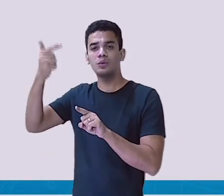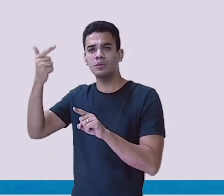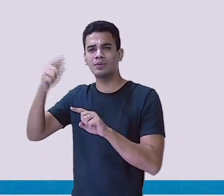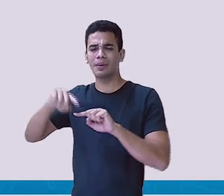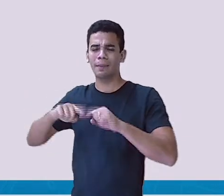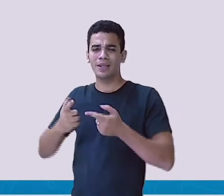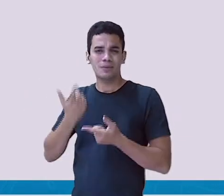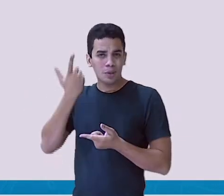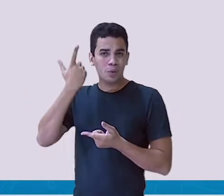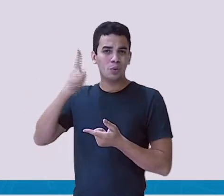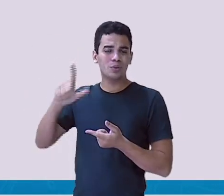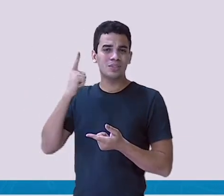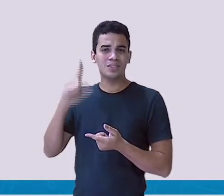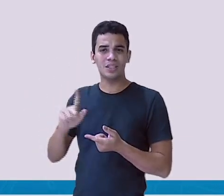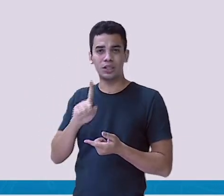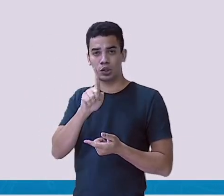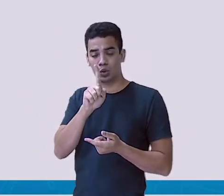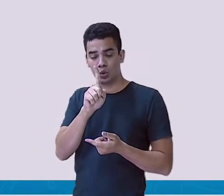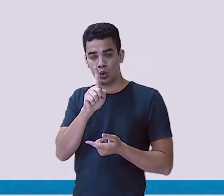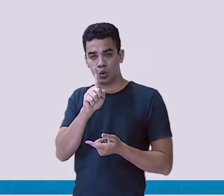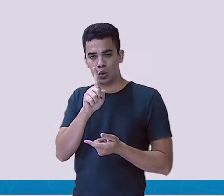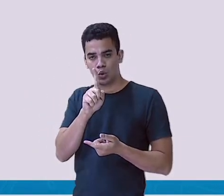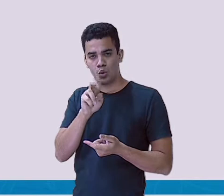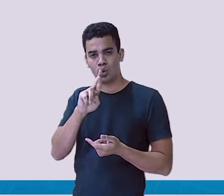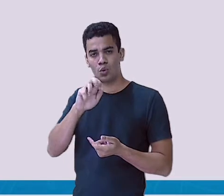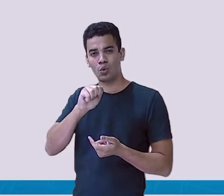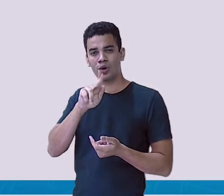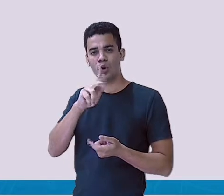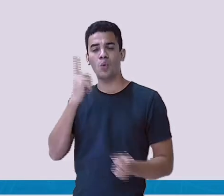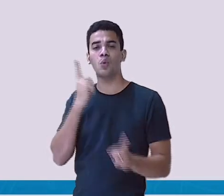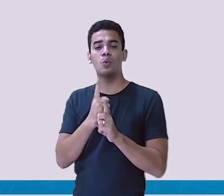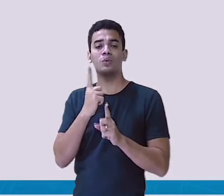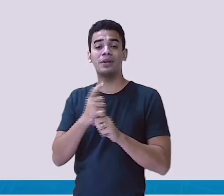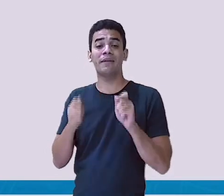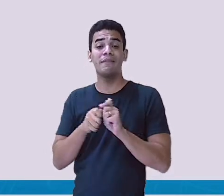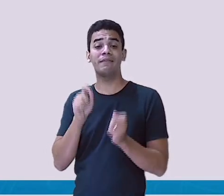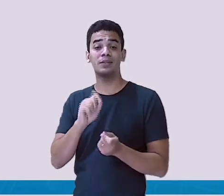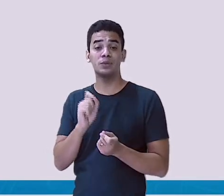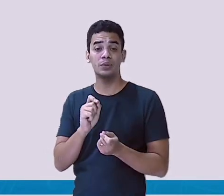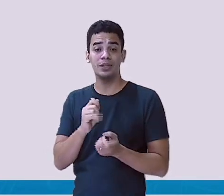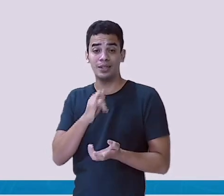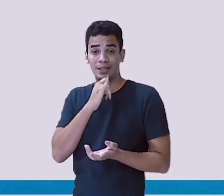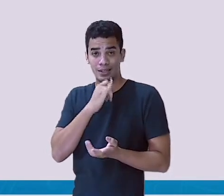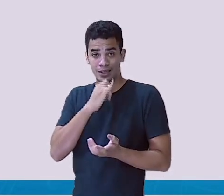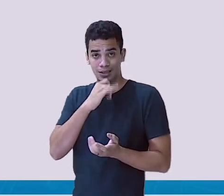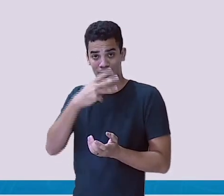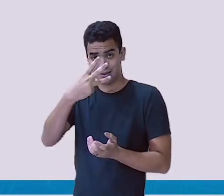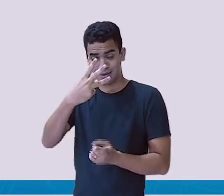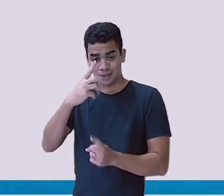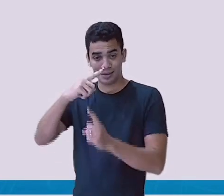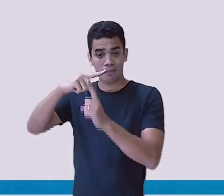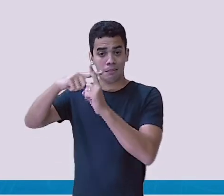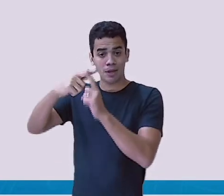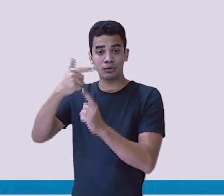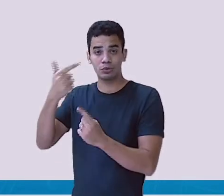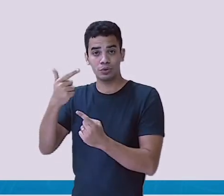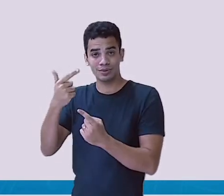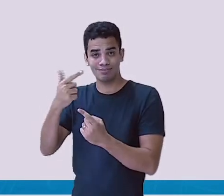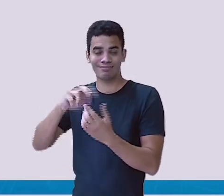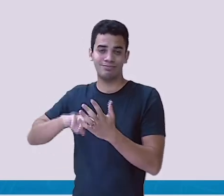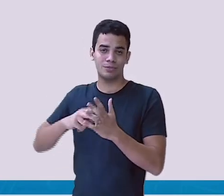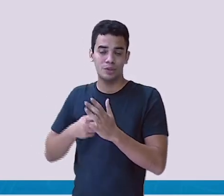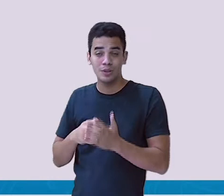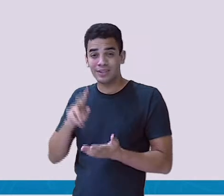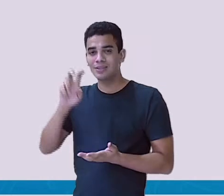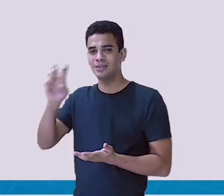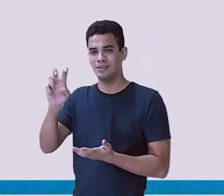os expoentes. Então, vai ser 3 mais 2, que é igual a 5. Então, este é